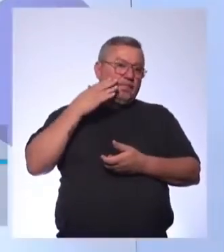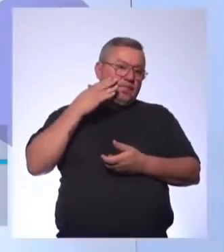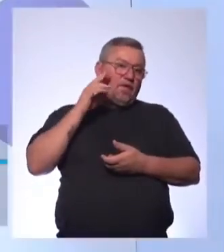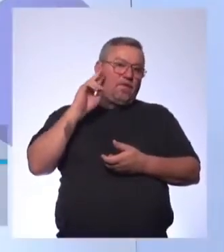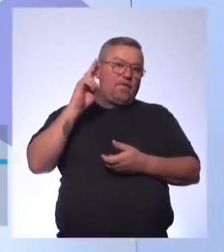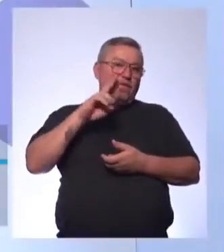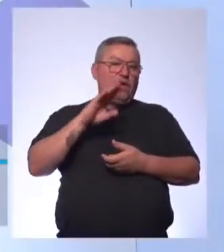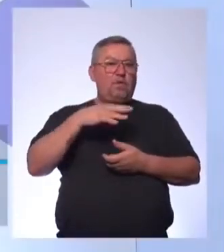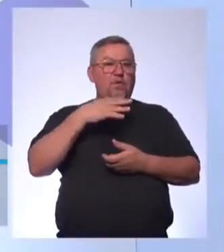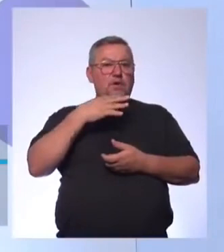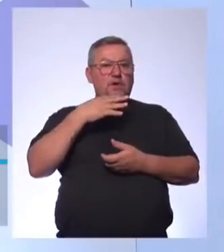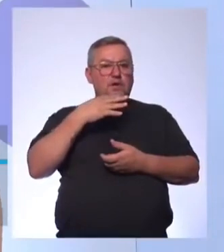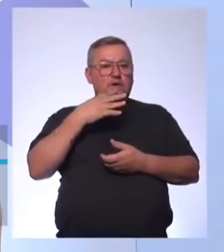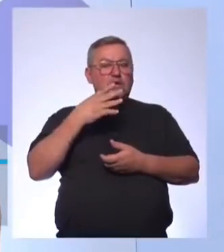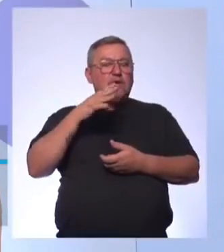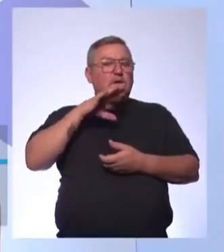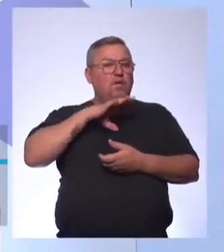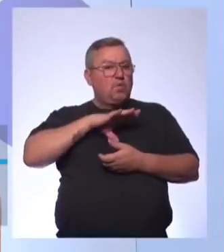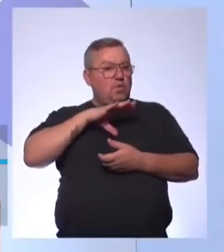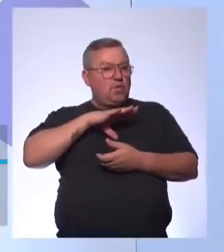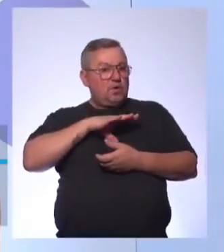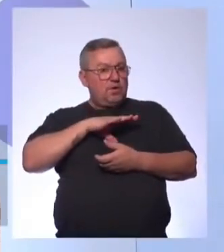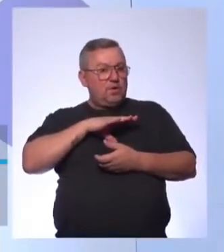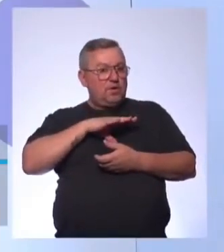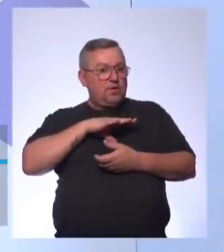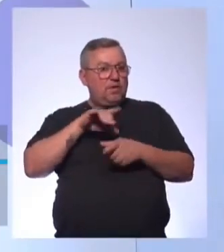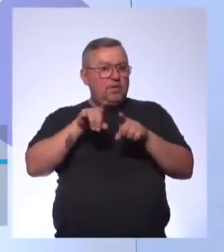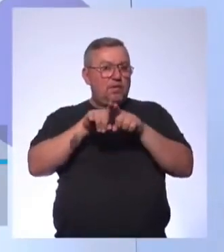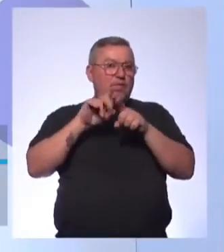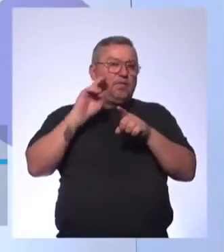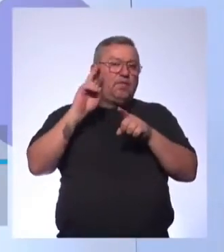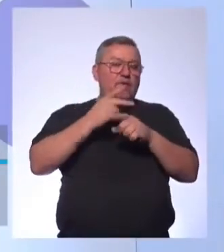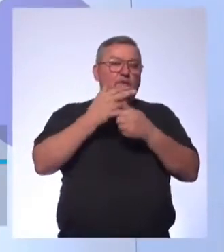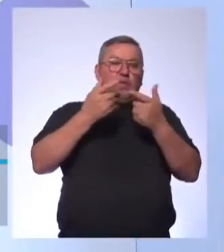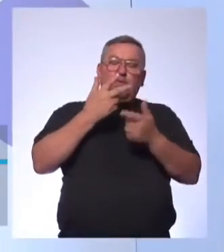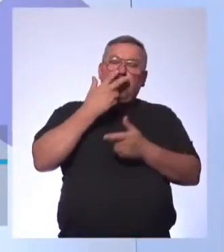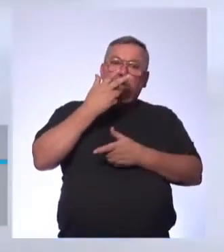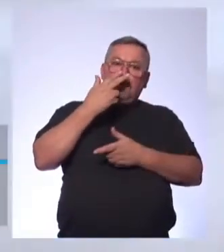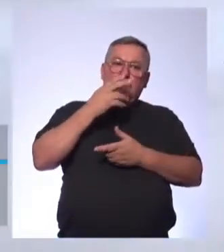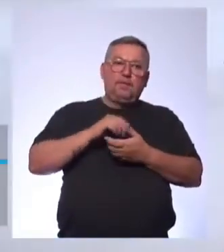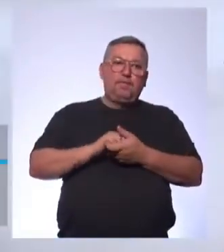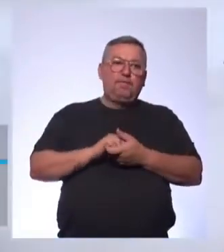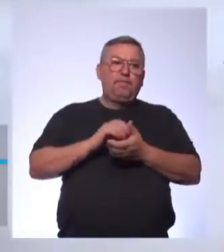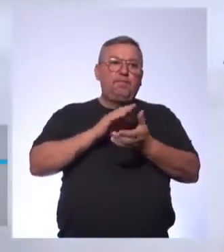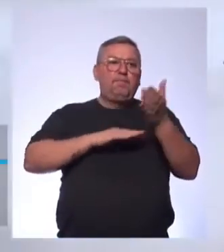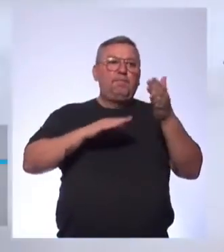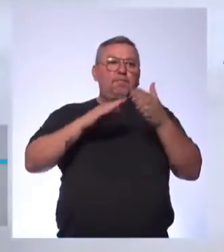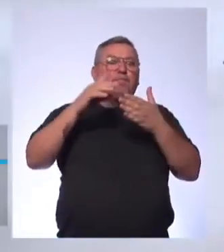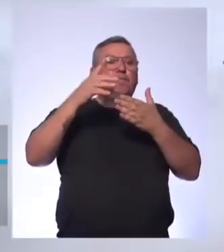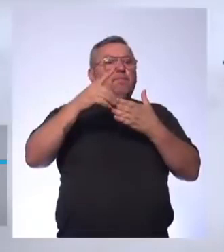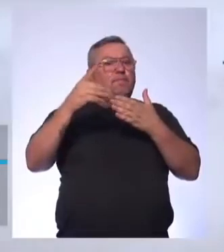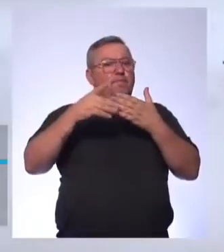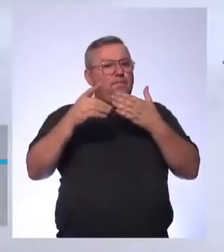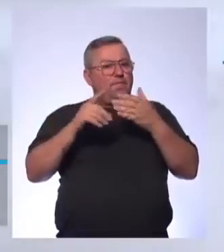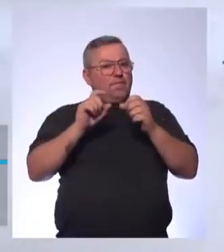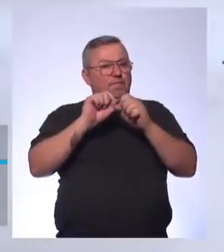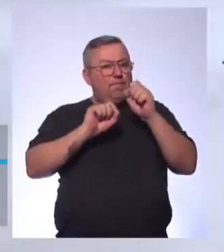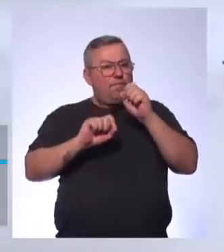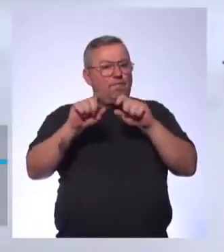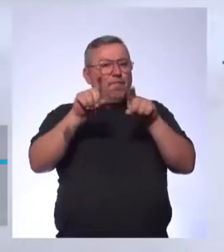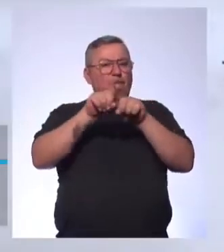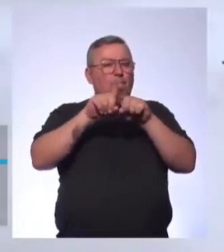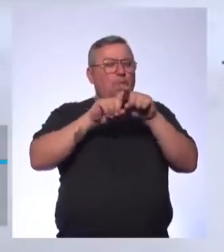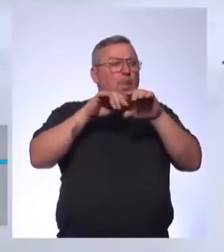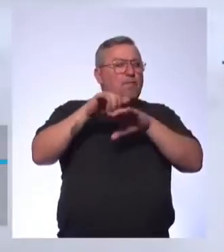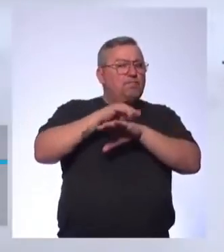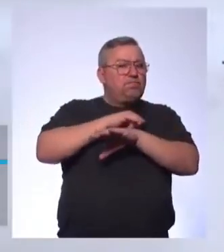que a gente já conhece, né? Que é o português, a gente parte do português e pega as palavras parecidas. Em todas as disciplinas são assim, pessoal. Isso é uma estratégia